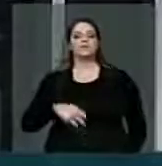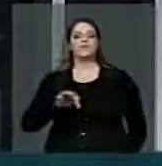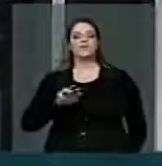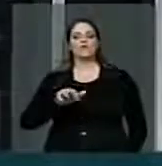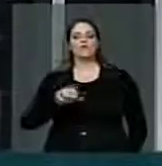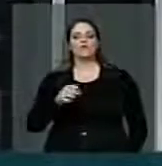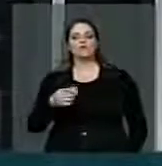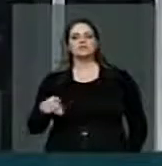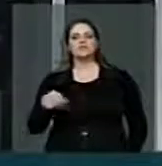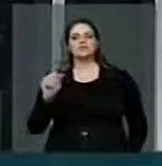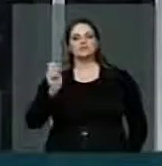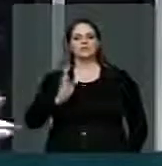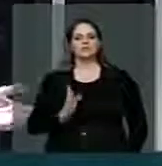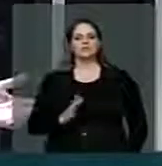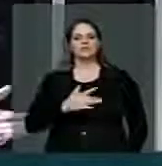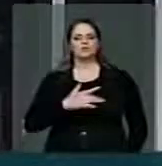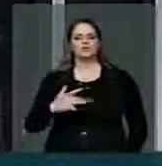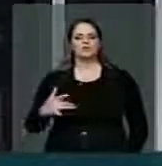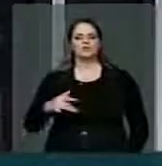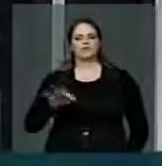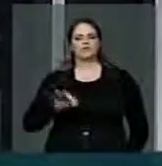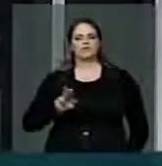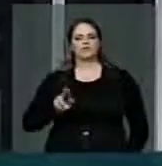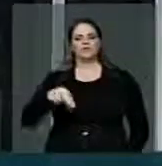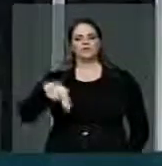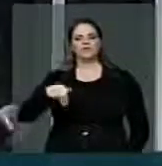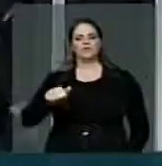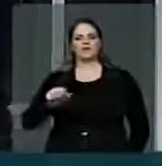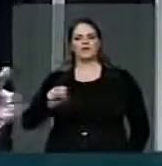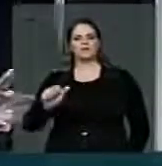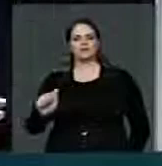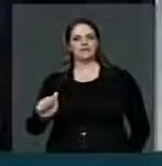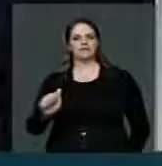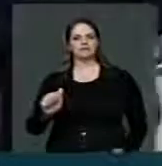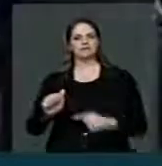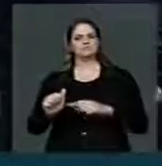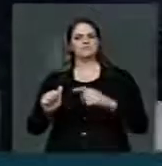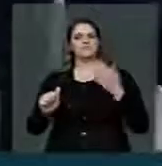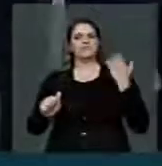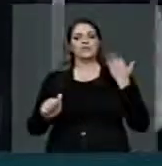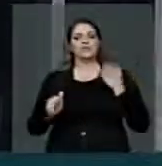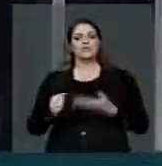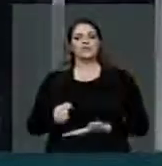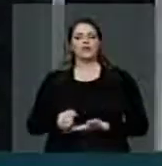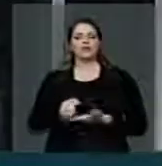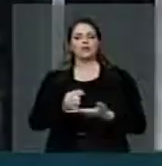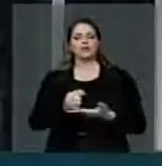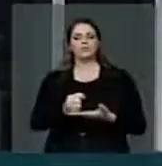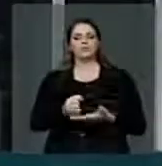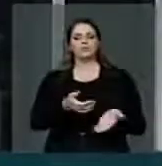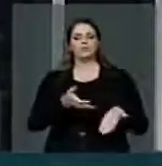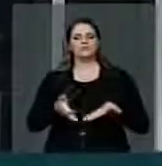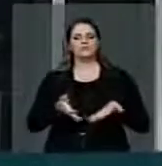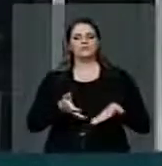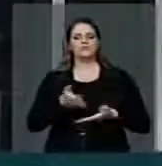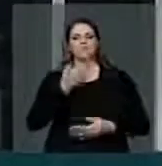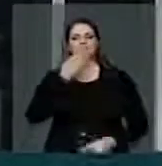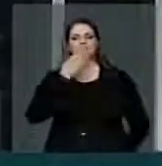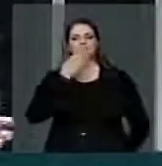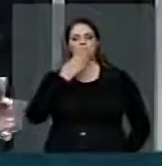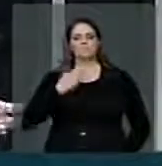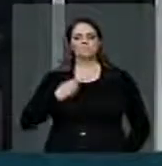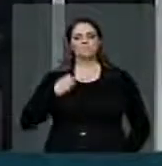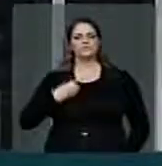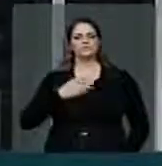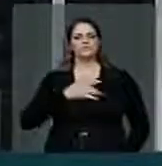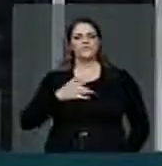a FUNASA. E a FUNASA tinha a incumbência de dar apoio, atenção básica à saúde indígena. E